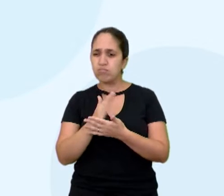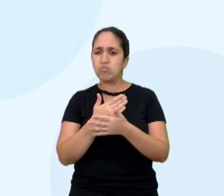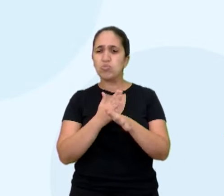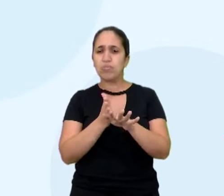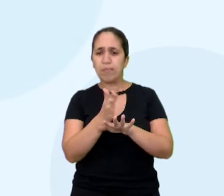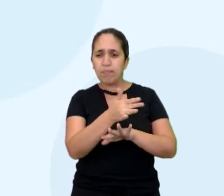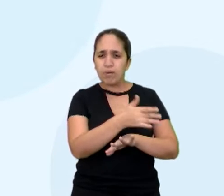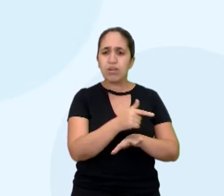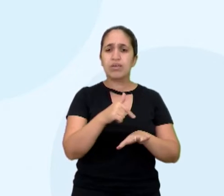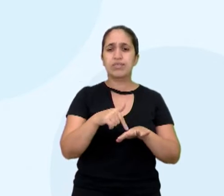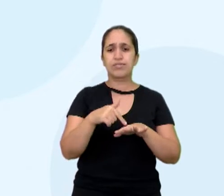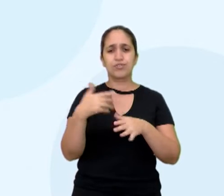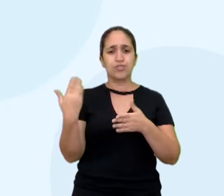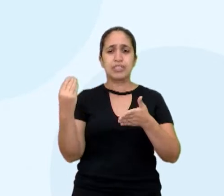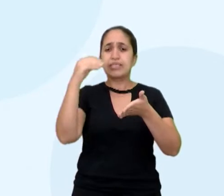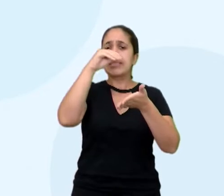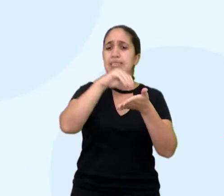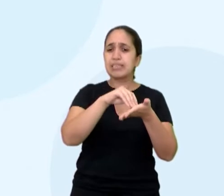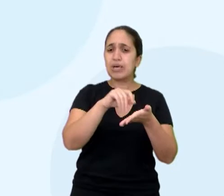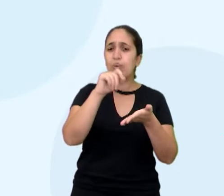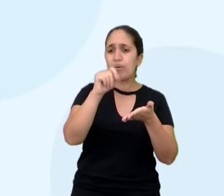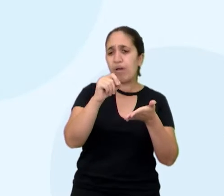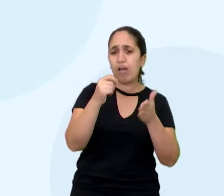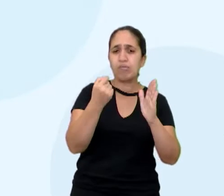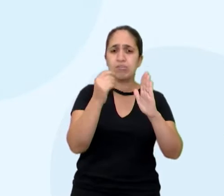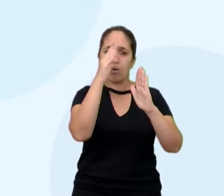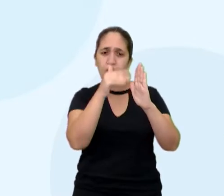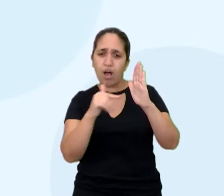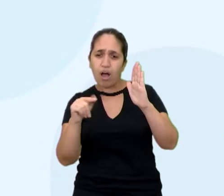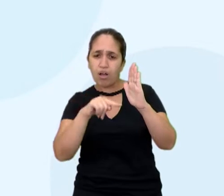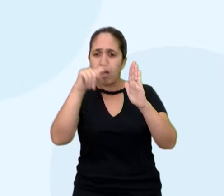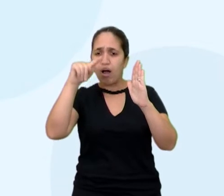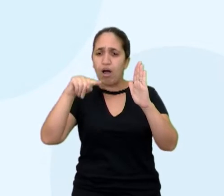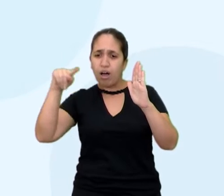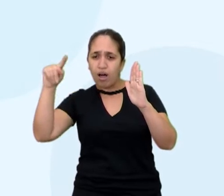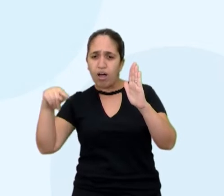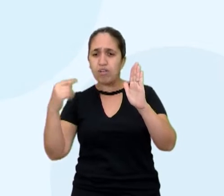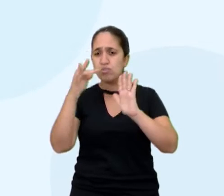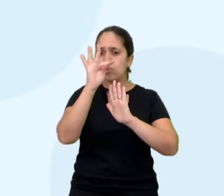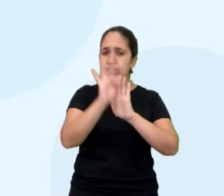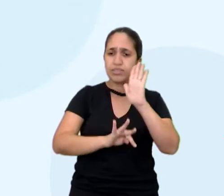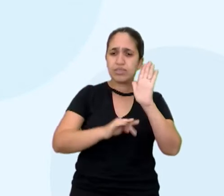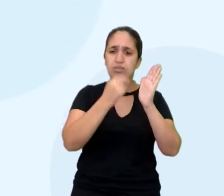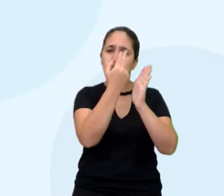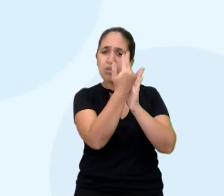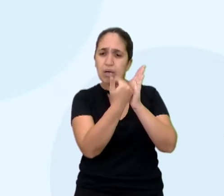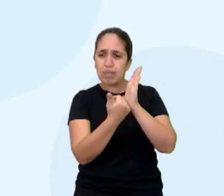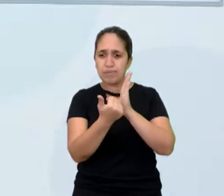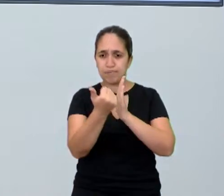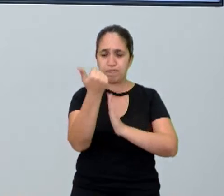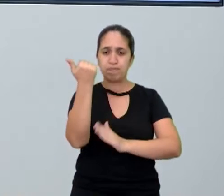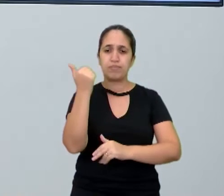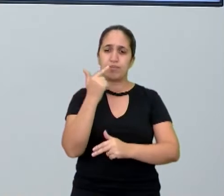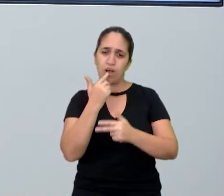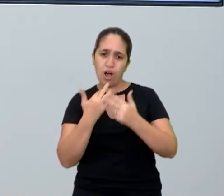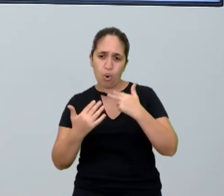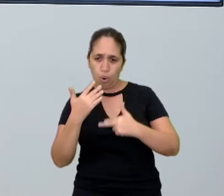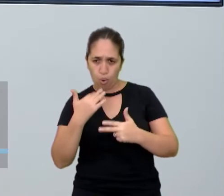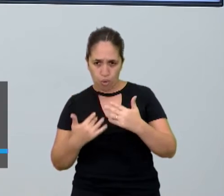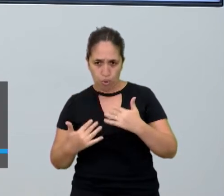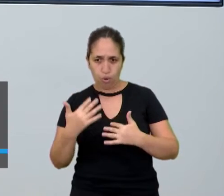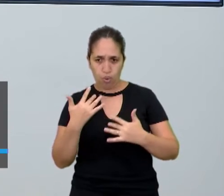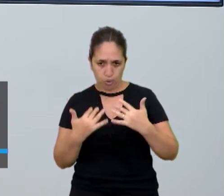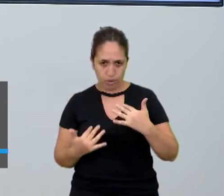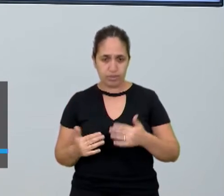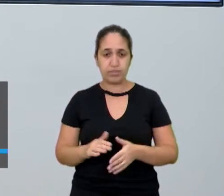estão presentes nos infográficos são então gráficos, textos, imagens e cores principalmente.